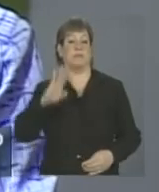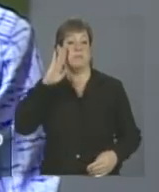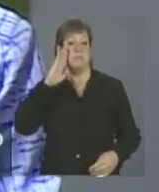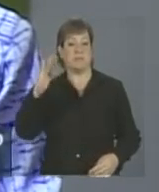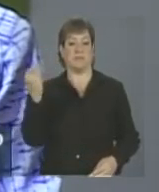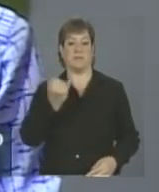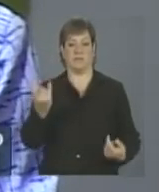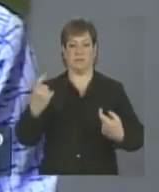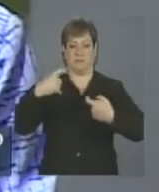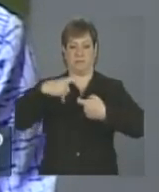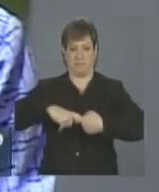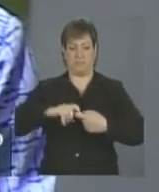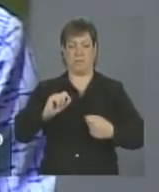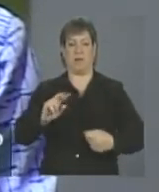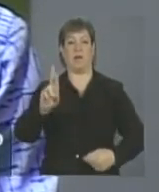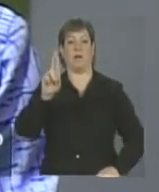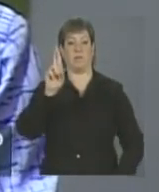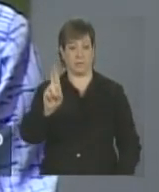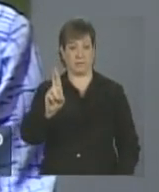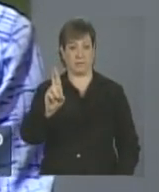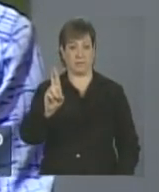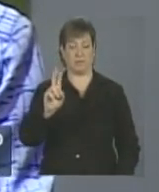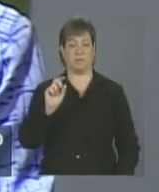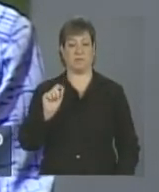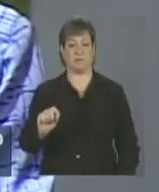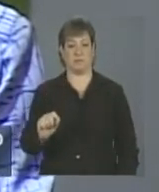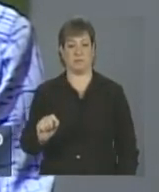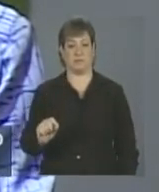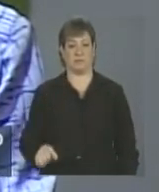prioritariamente vinculado ao papel que